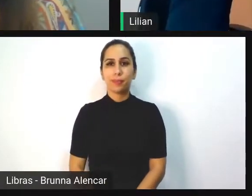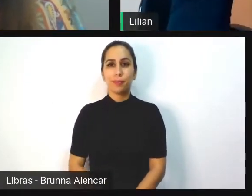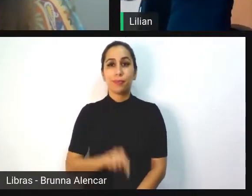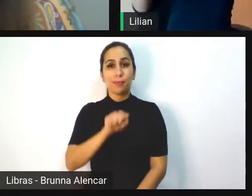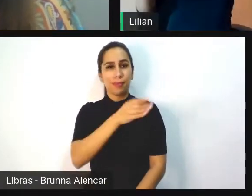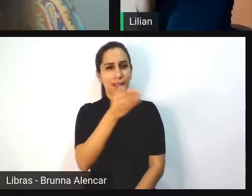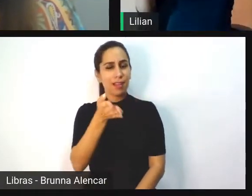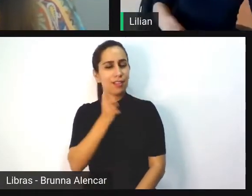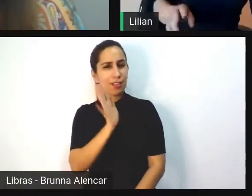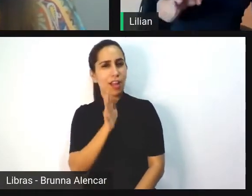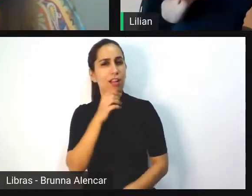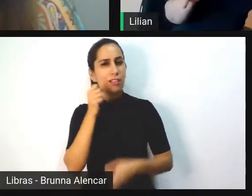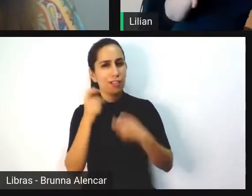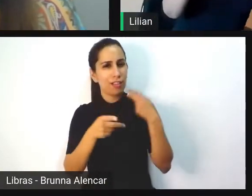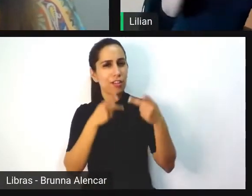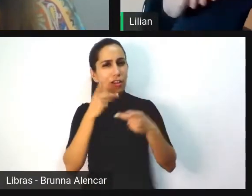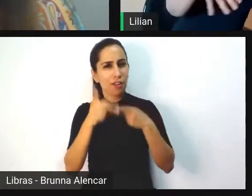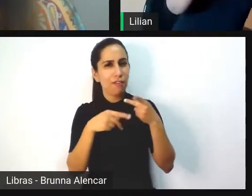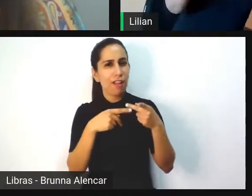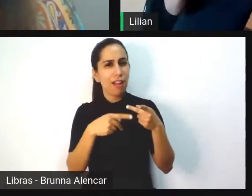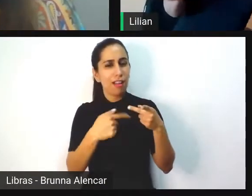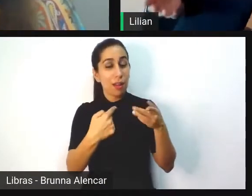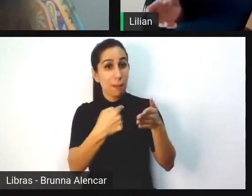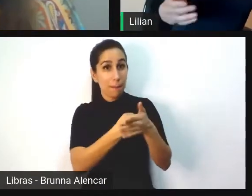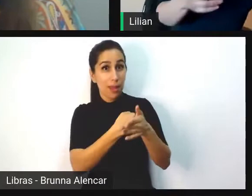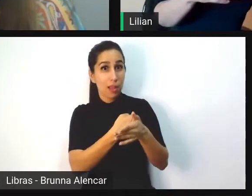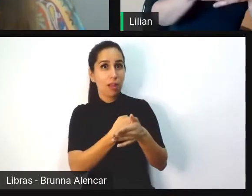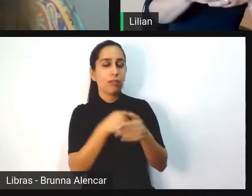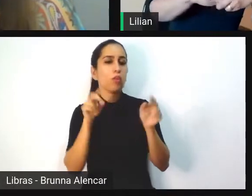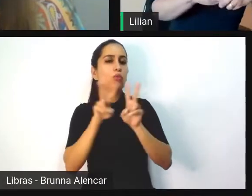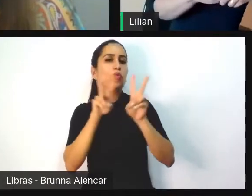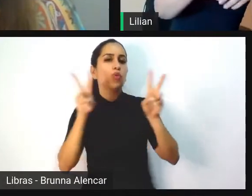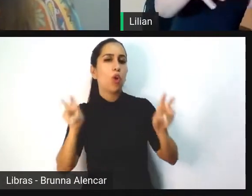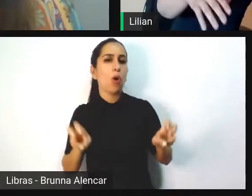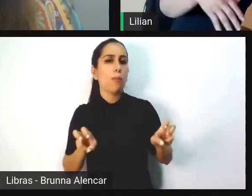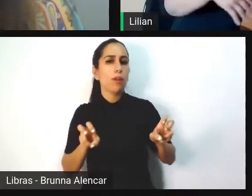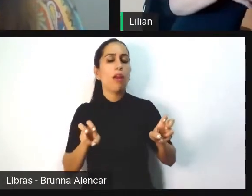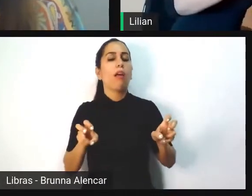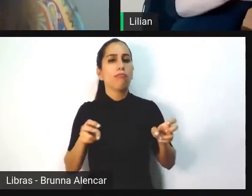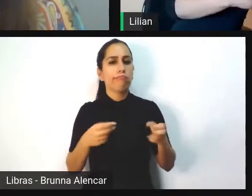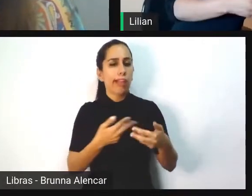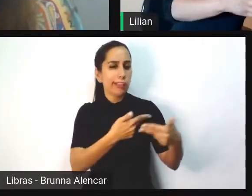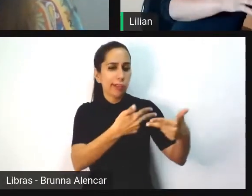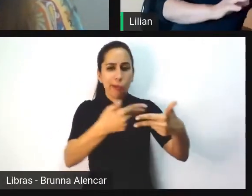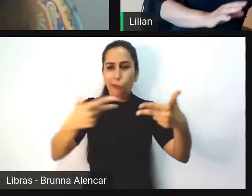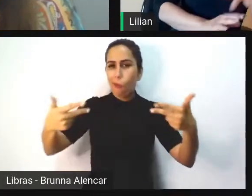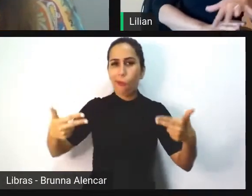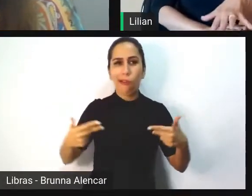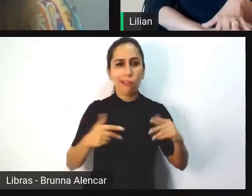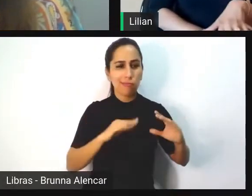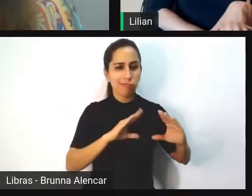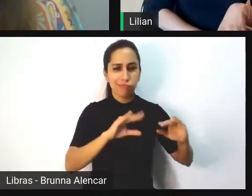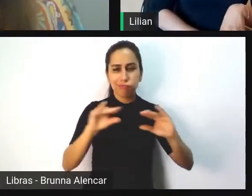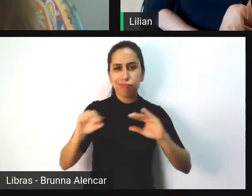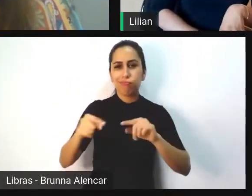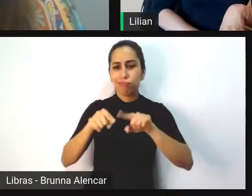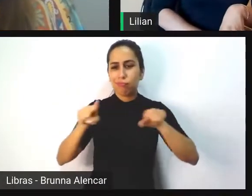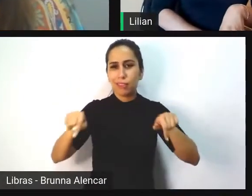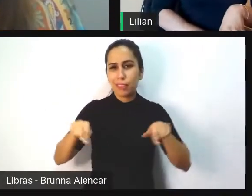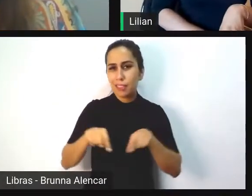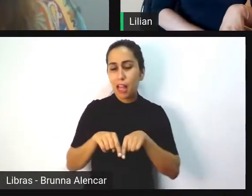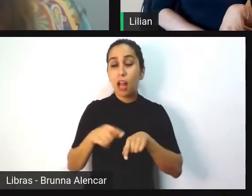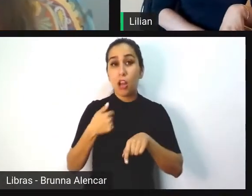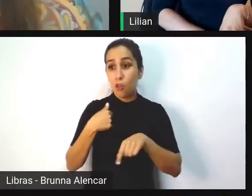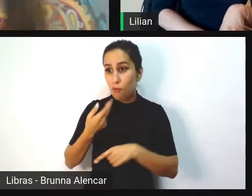tinha adiantado a pergunta, né, dos mobiliários, eu vou dar, então, continuidade e vou falar um